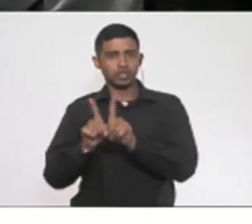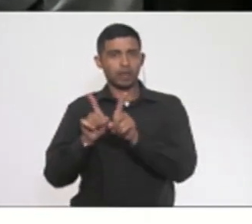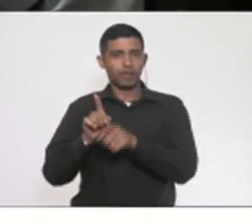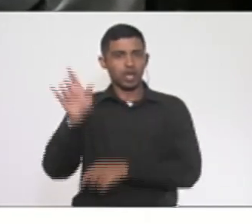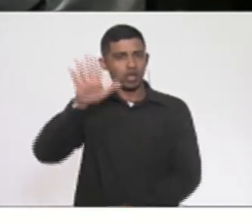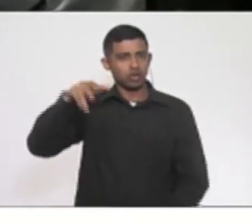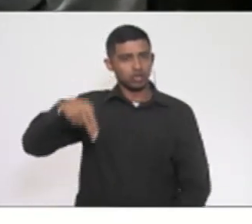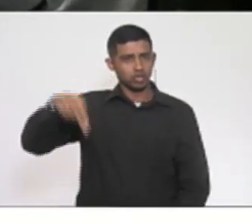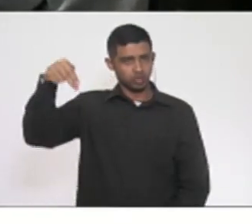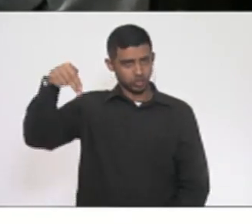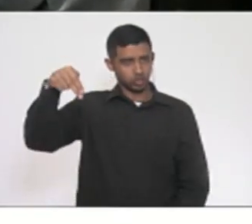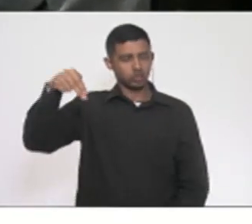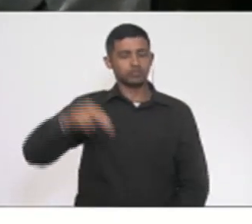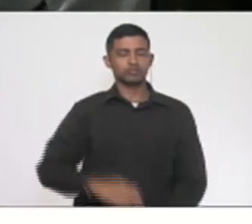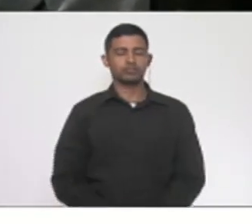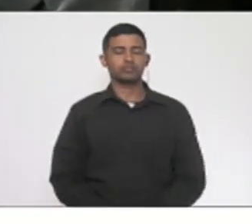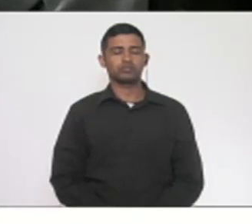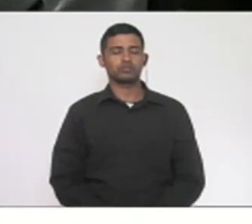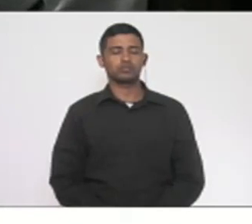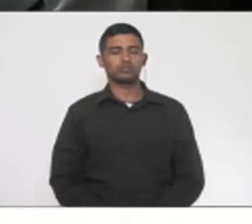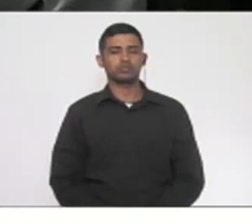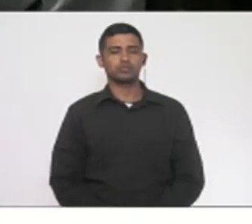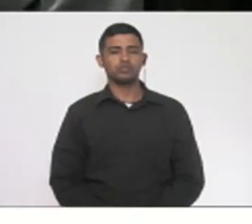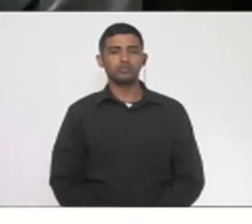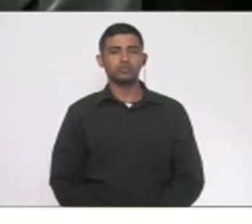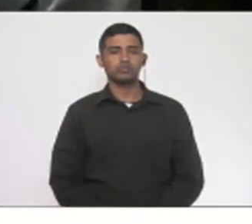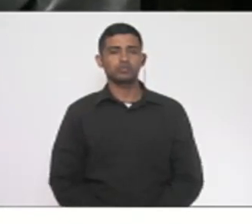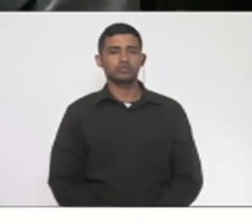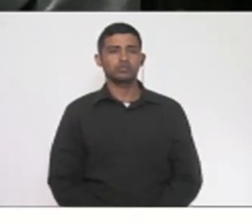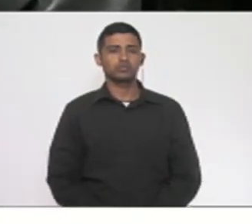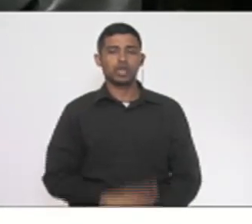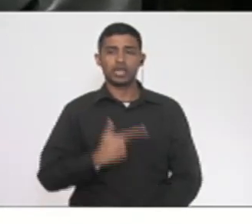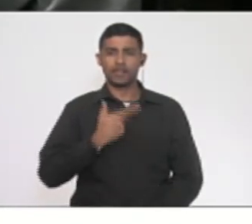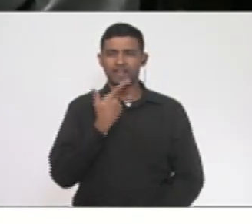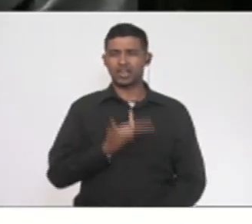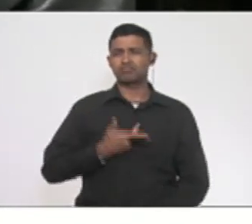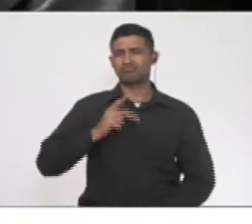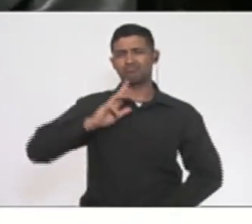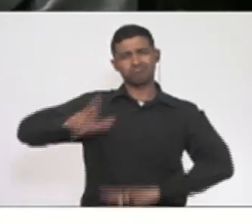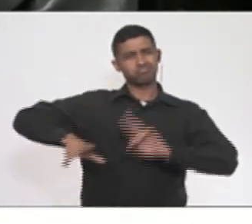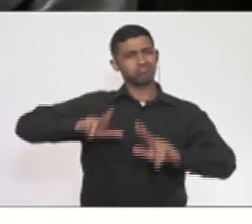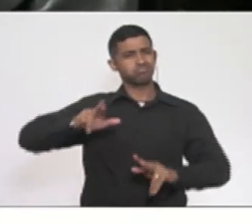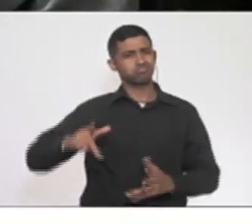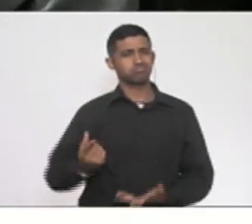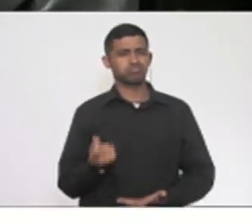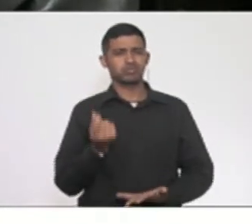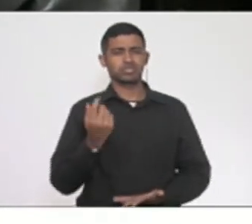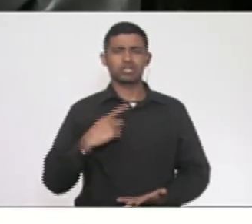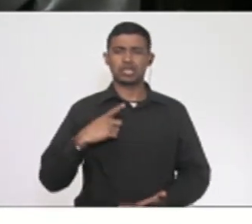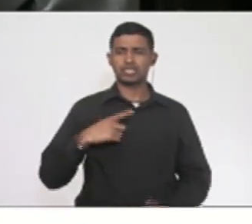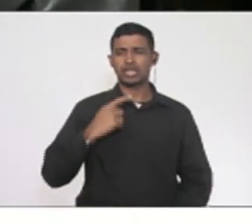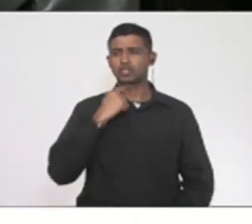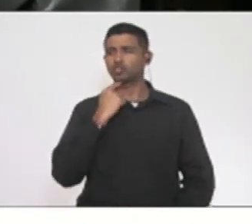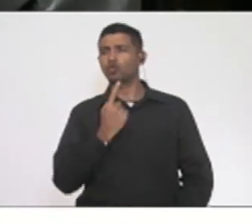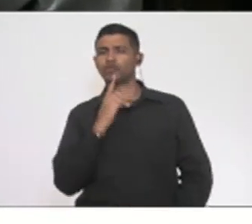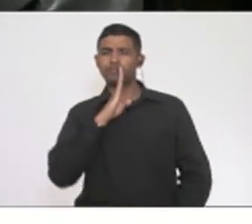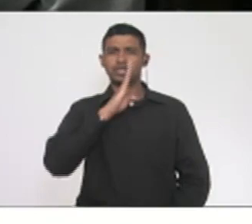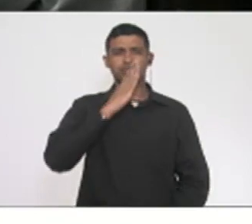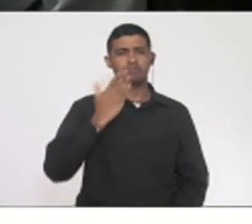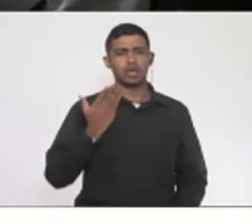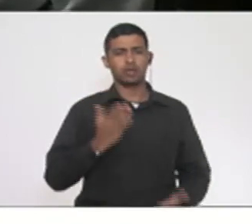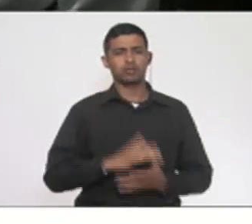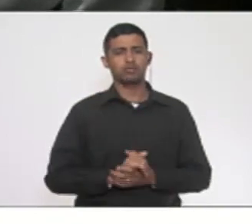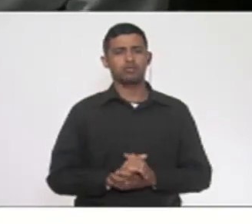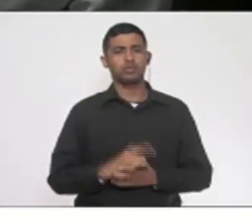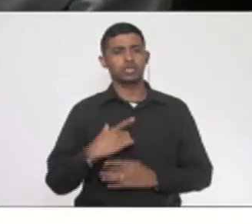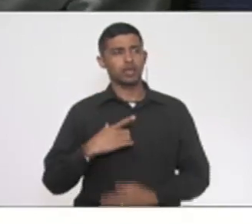Noroeste, do Norte e Noroeste, justamente essa disparidade de valores. Aí foi que suscitou a dúvida principal. E aí teve